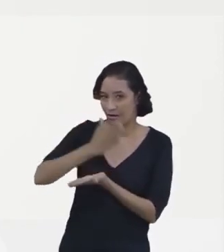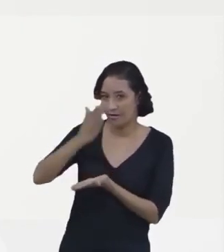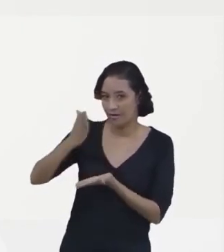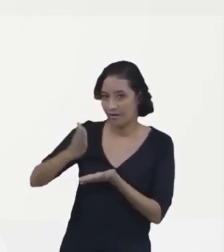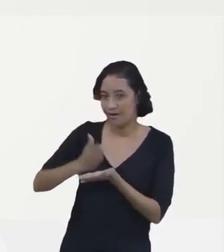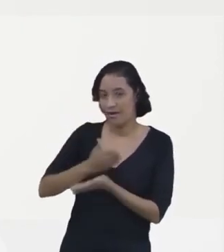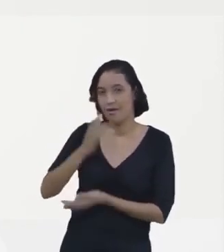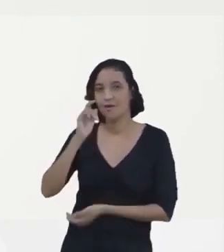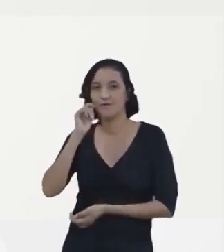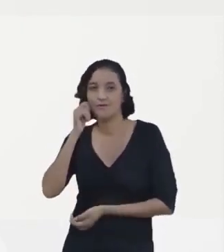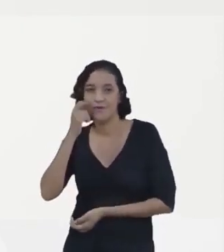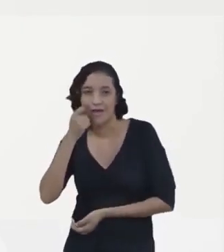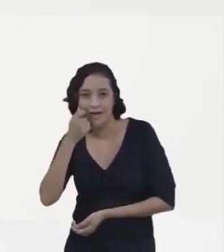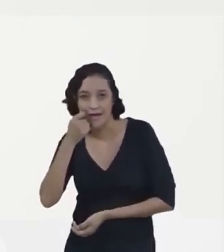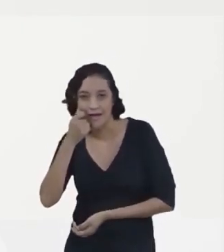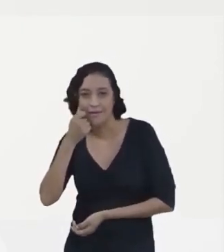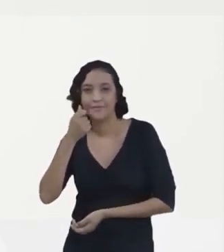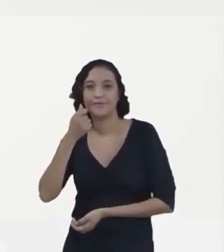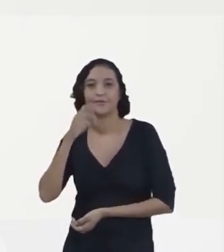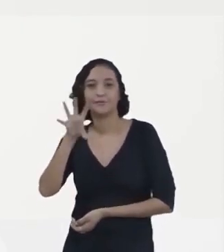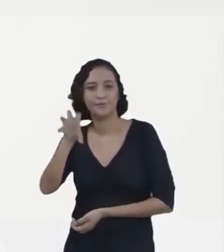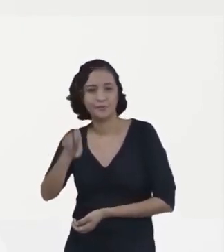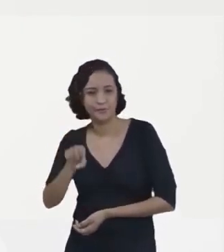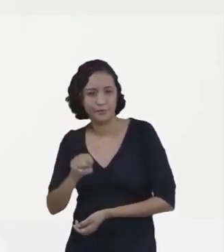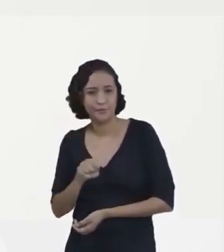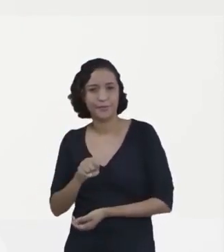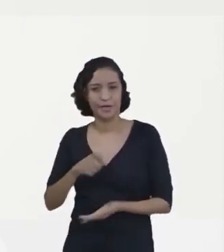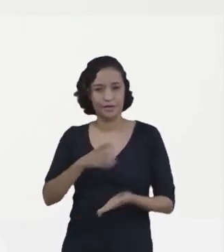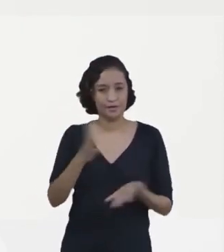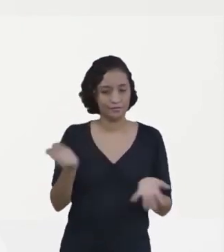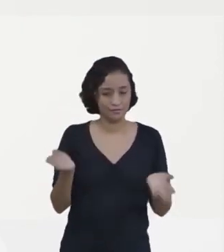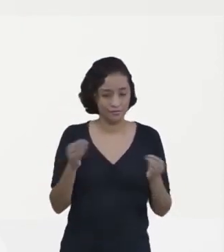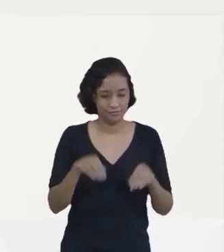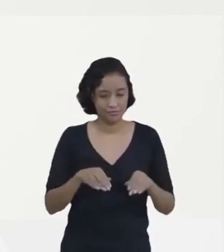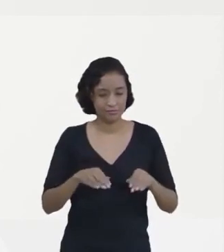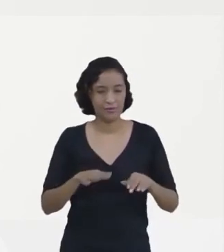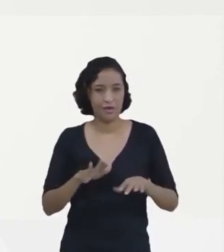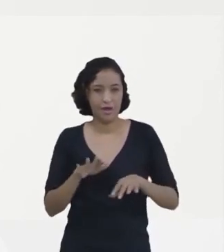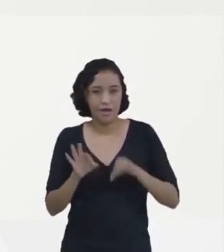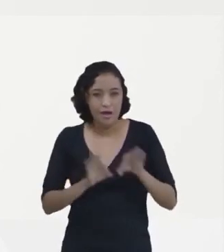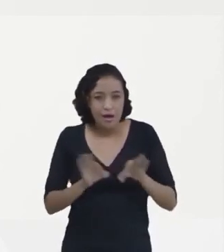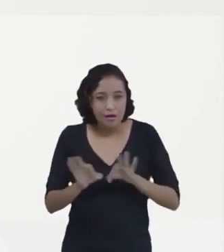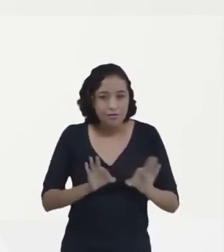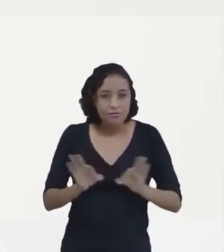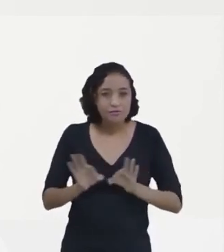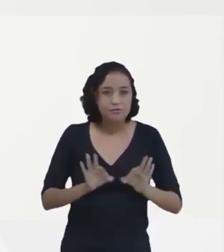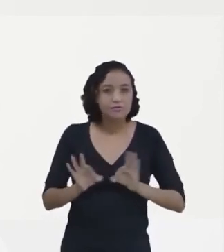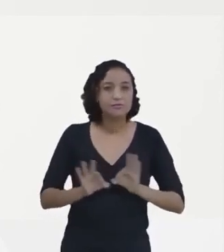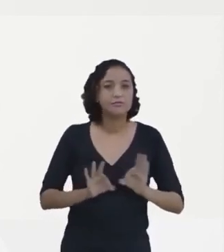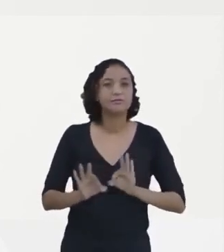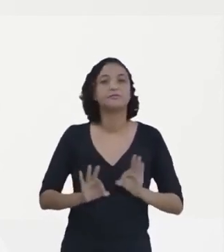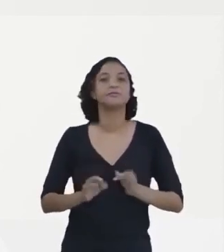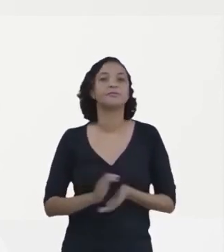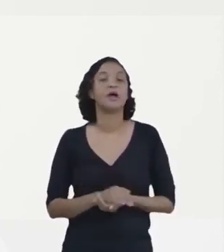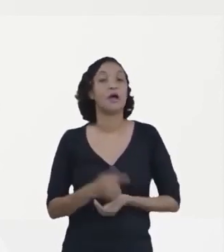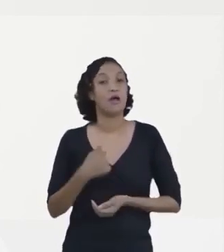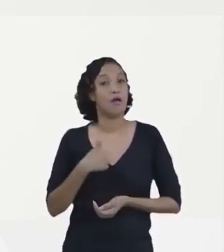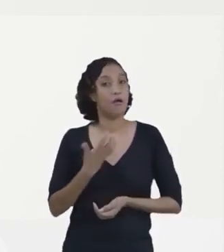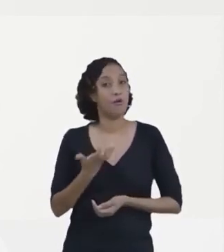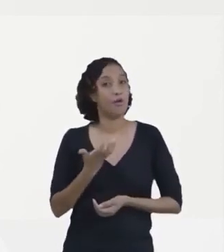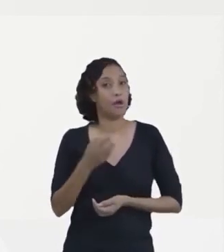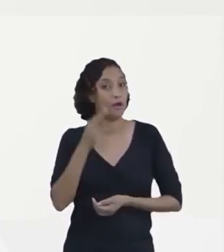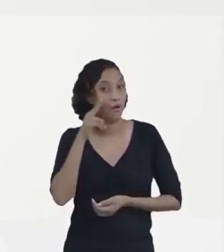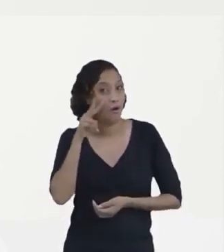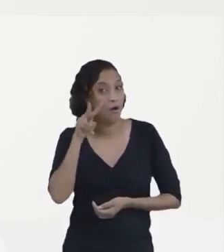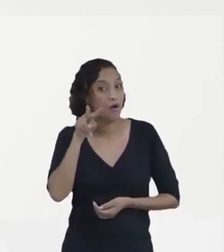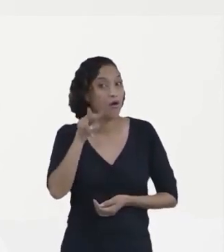pegue seu lápis e vamos escrever bem bonito. Eu sei que vocês já estão escrevendo aí. Olha, eu quero olhar, hein? Vou olhar